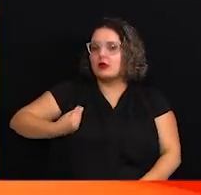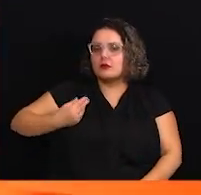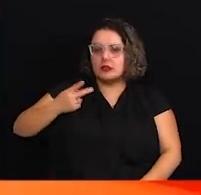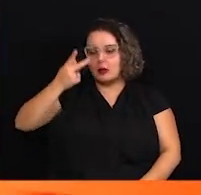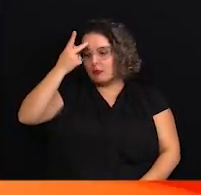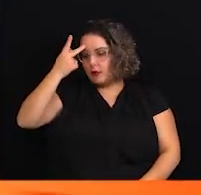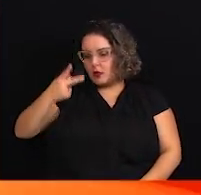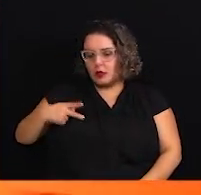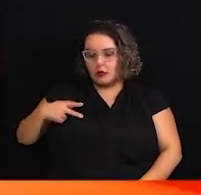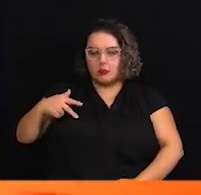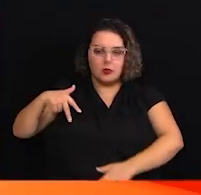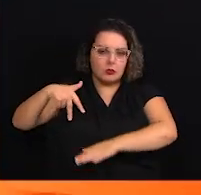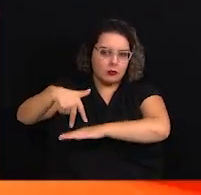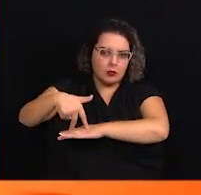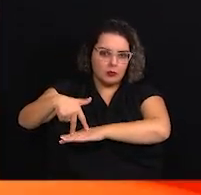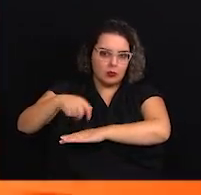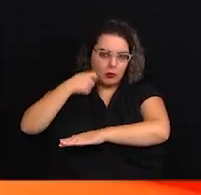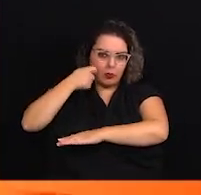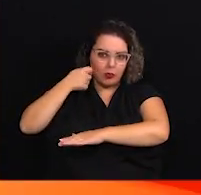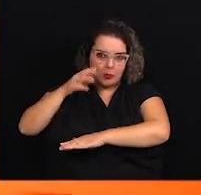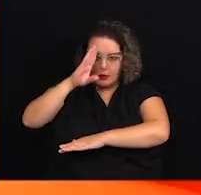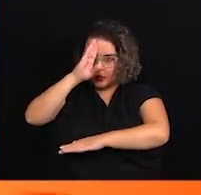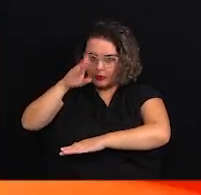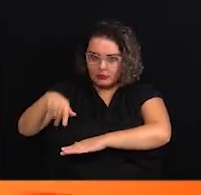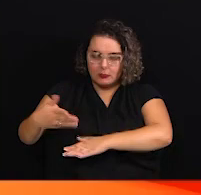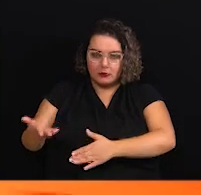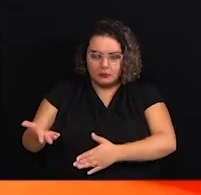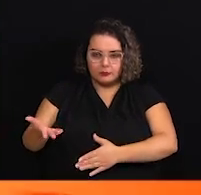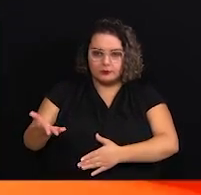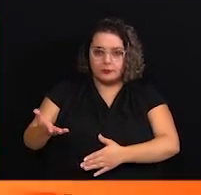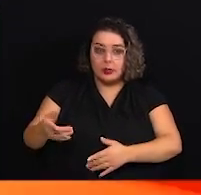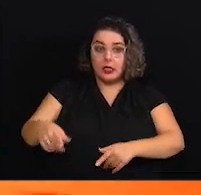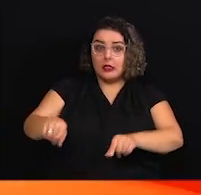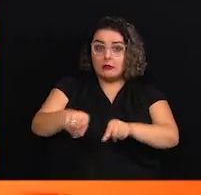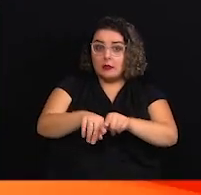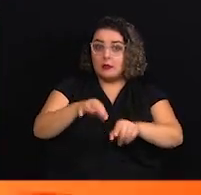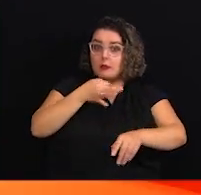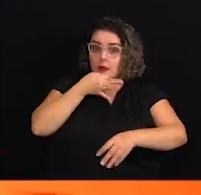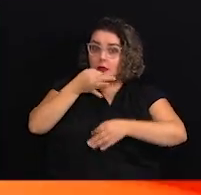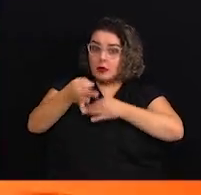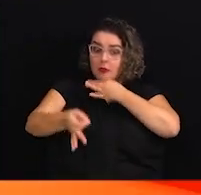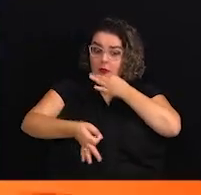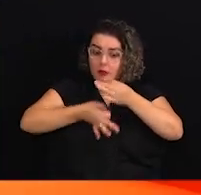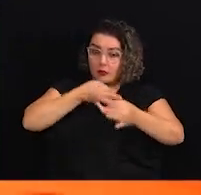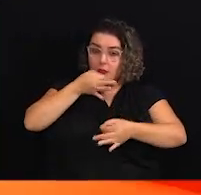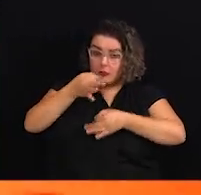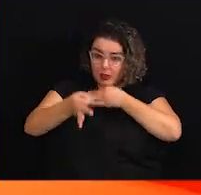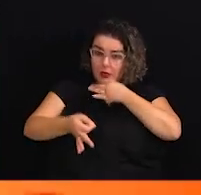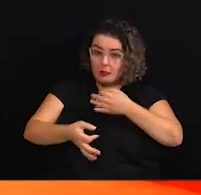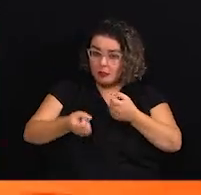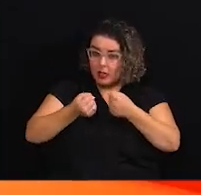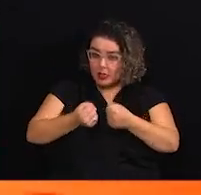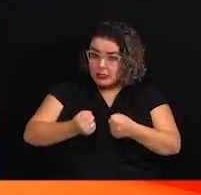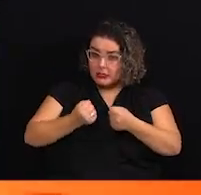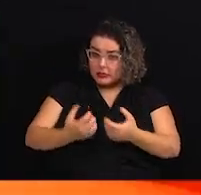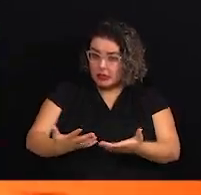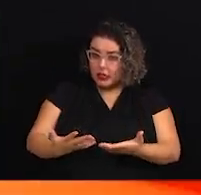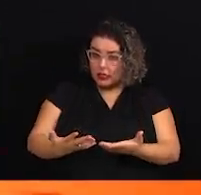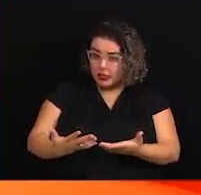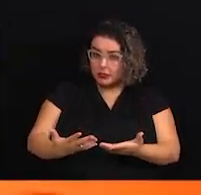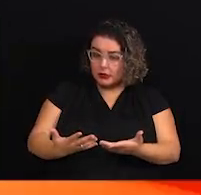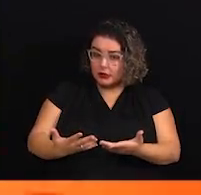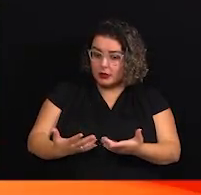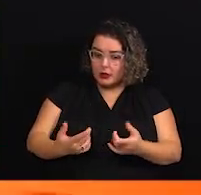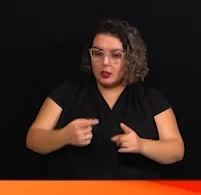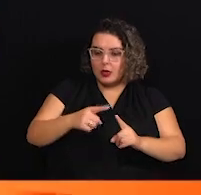enfim, e tudo mais. E busco também uma crítica bastante ácida, no meu modo de entender, a um certo